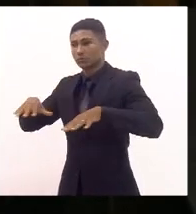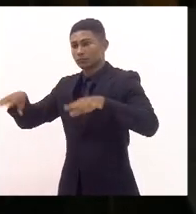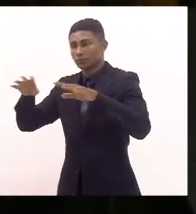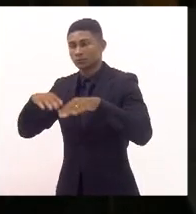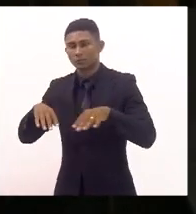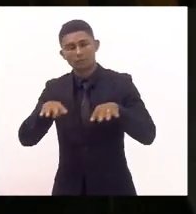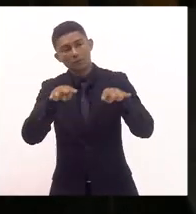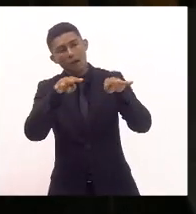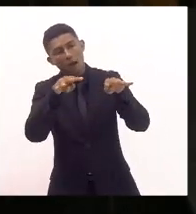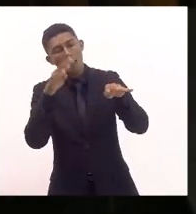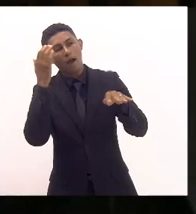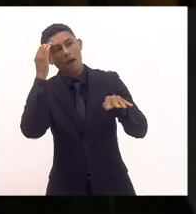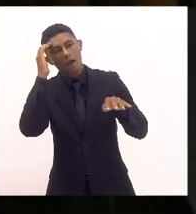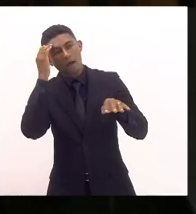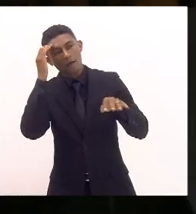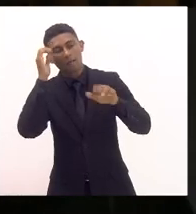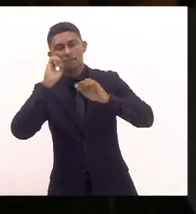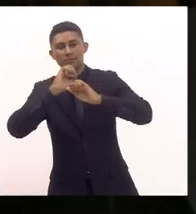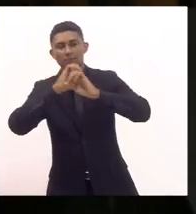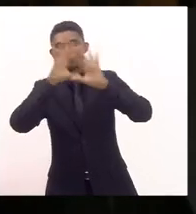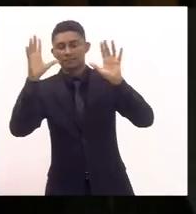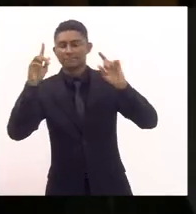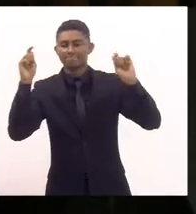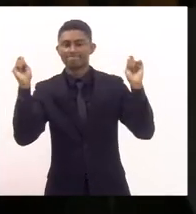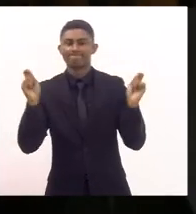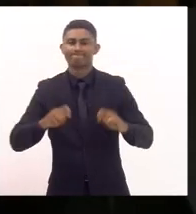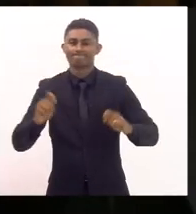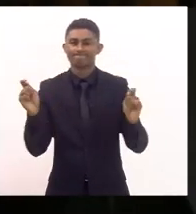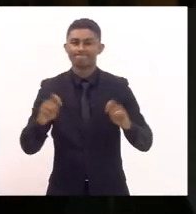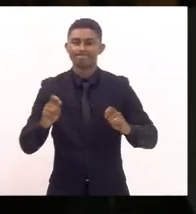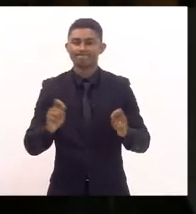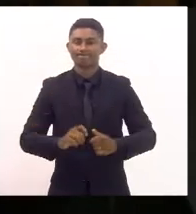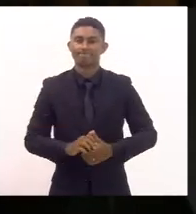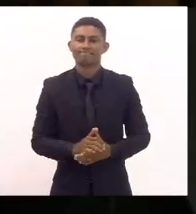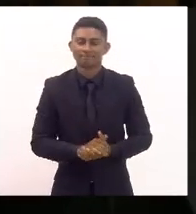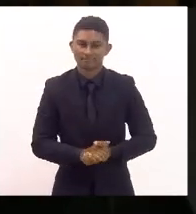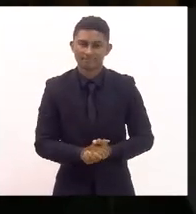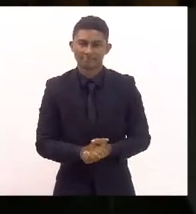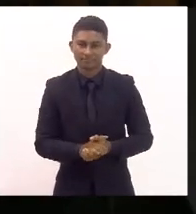sua voz aos deficientes auditivos